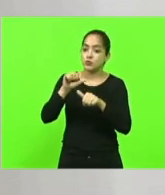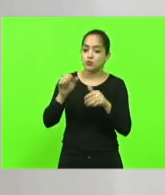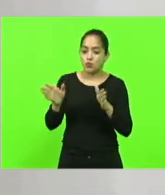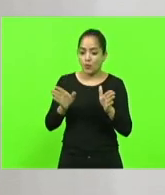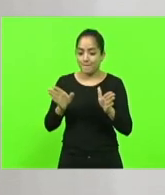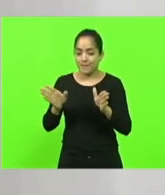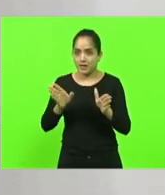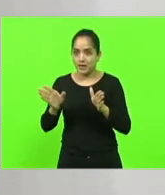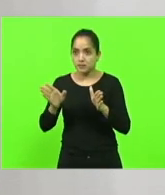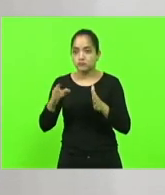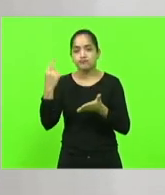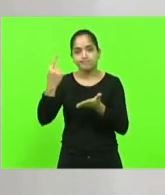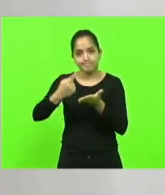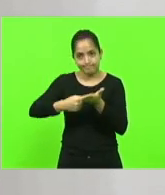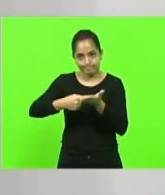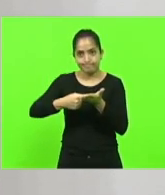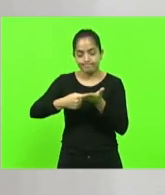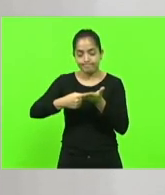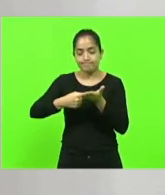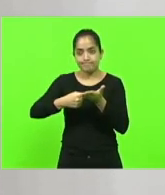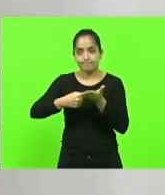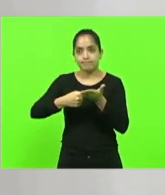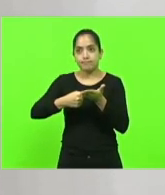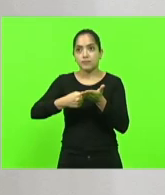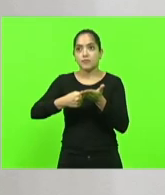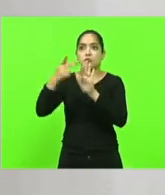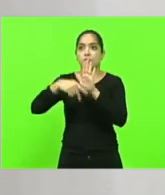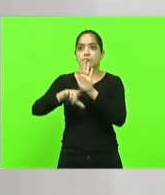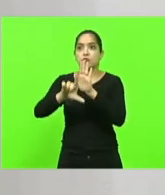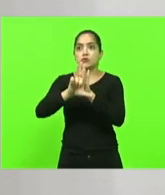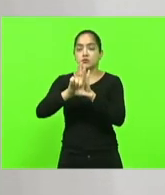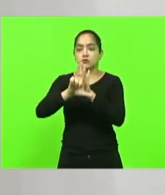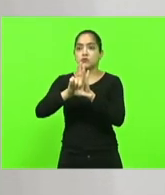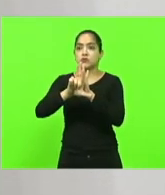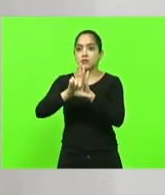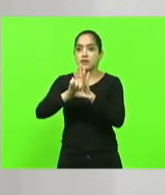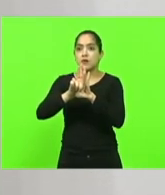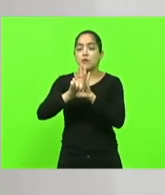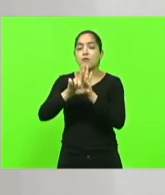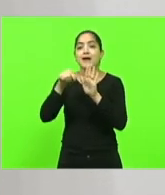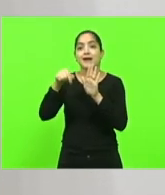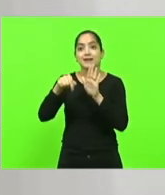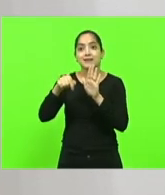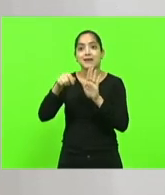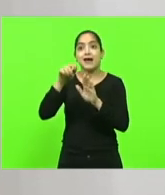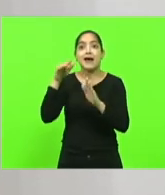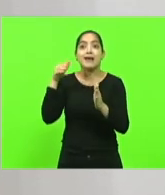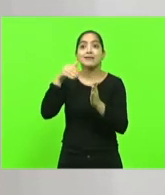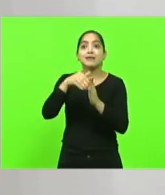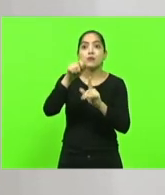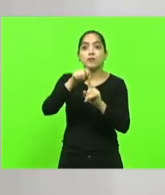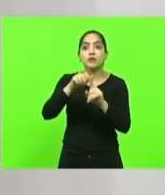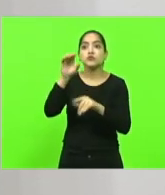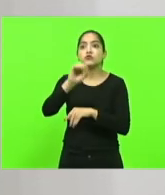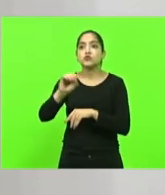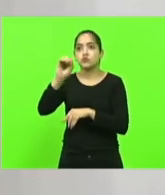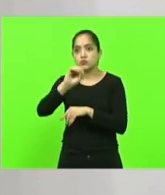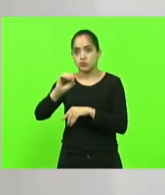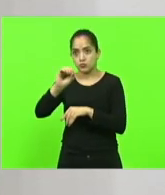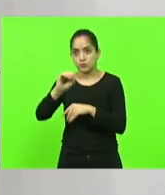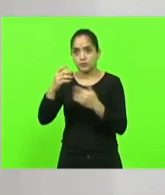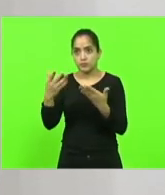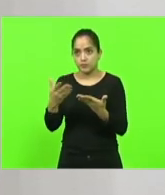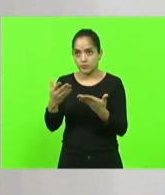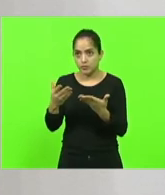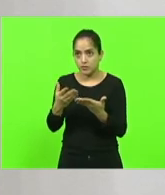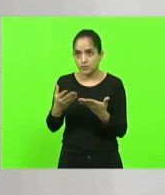se comprometeu publicamente em enviar o projeto de lei para a Assembleia até o mês de outubro, por se tratar de matéria que gera